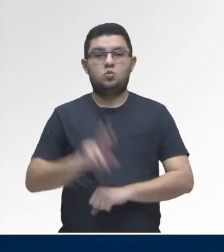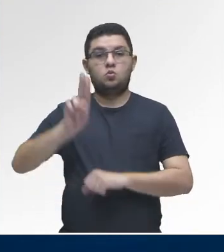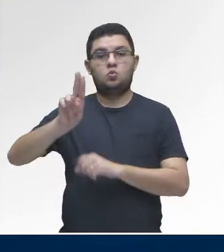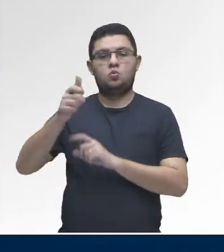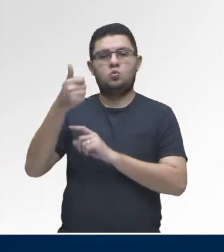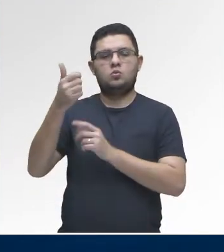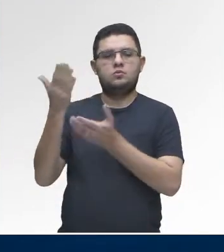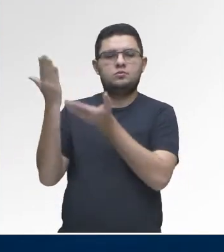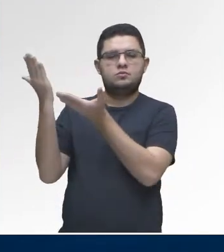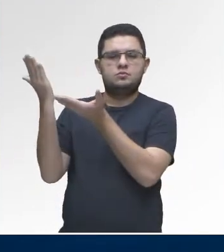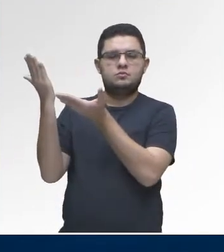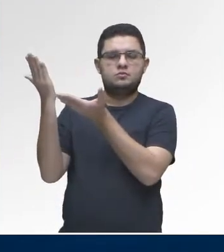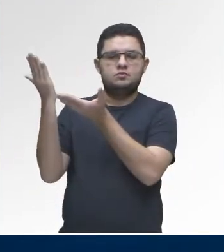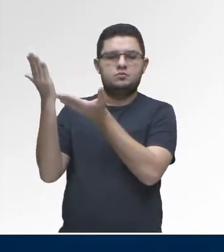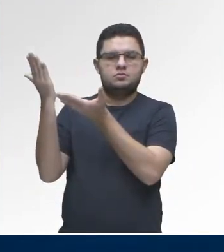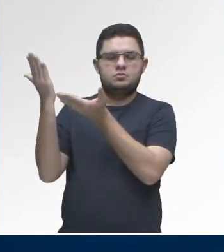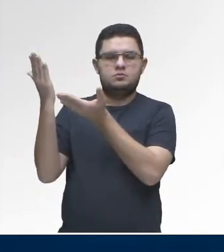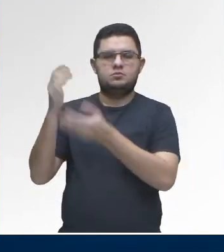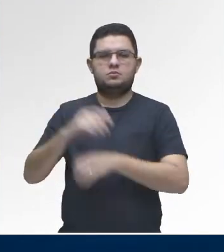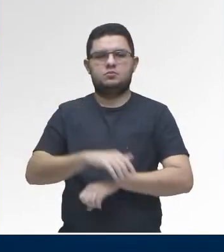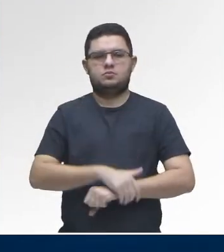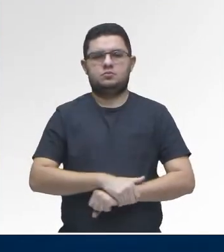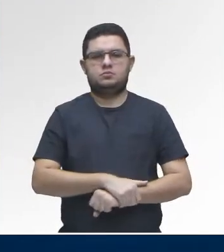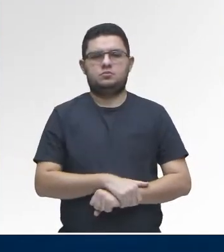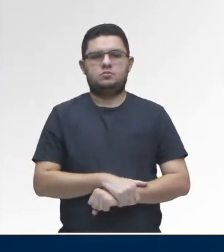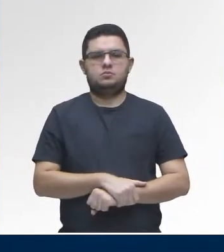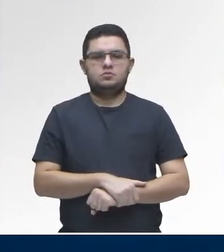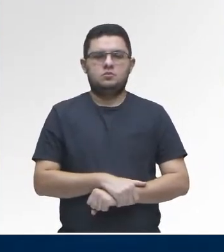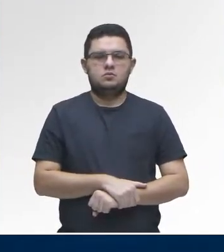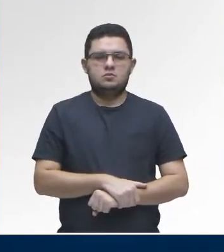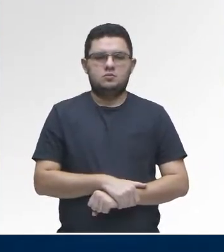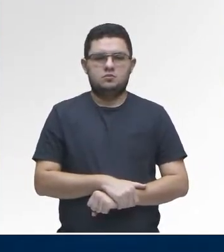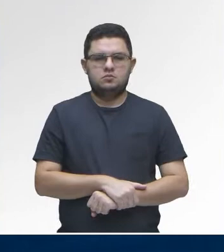Atividade 1. Equações.